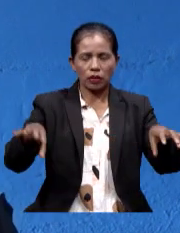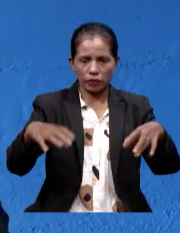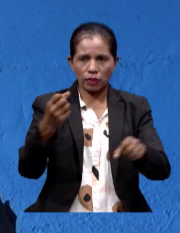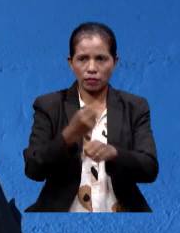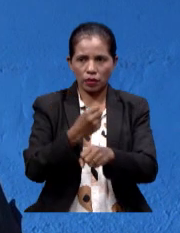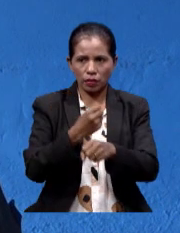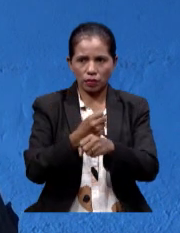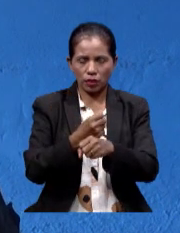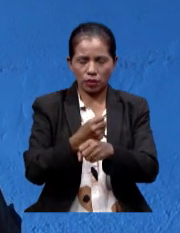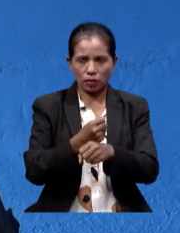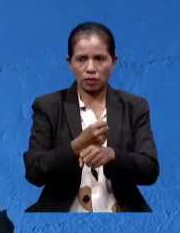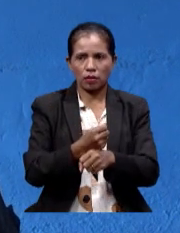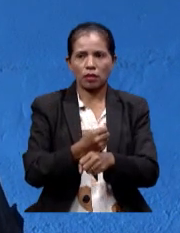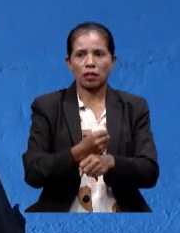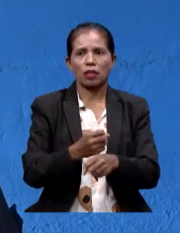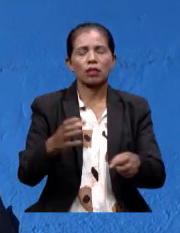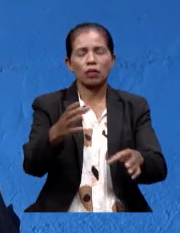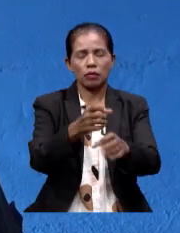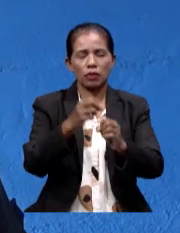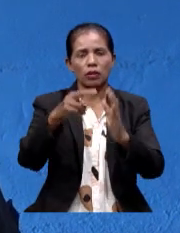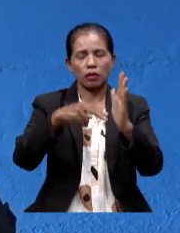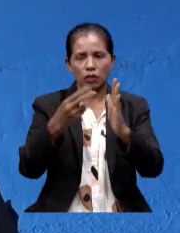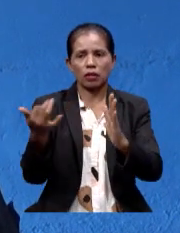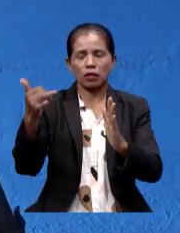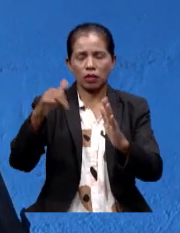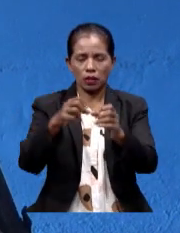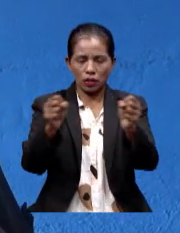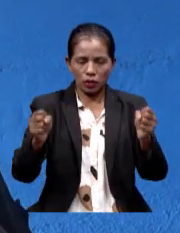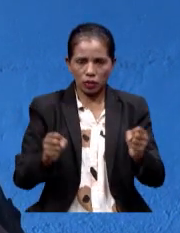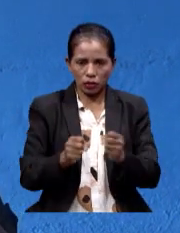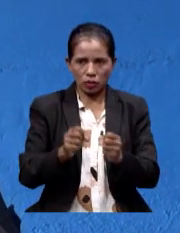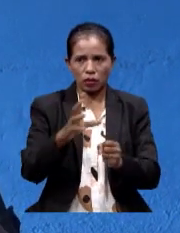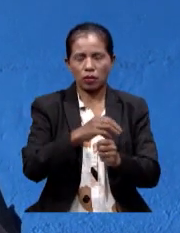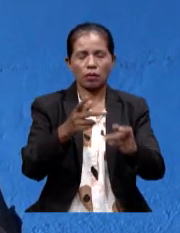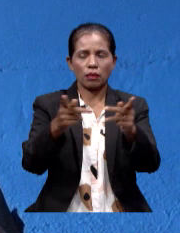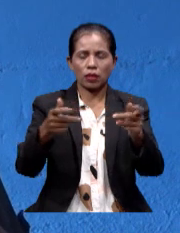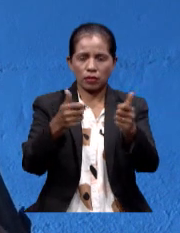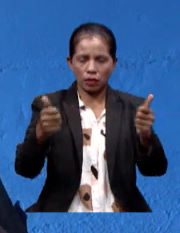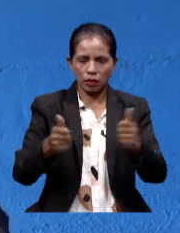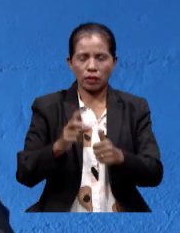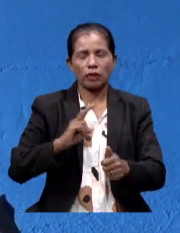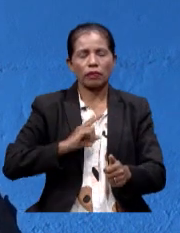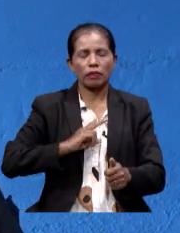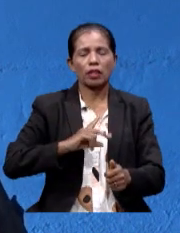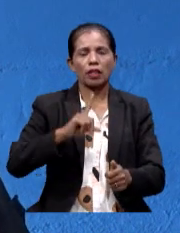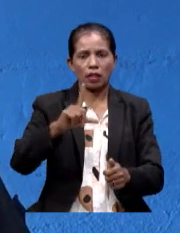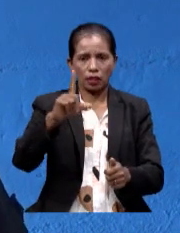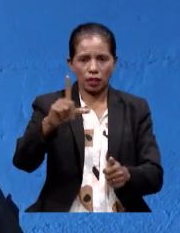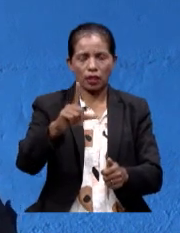o recovery. Recolhe notícias sire iha suku nomos iha posto administrativo venilale, nomos iha suku walu,